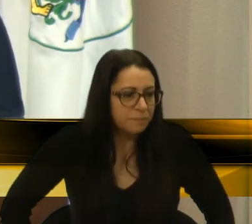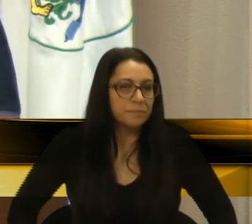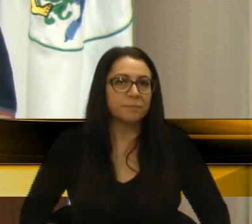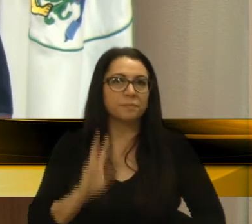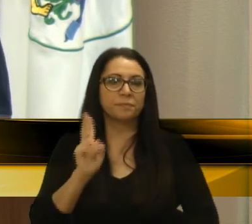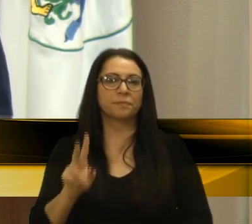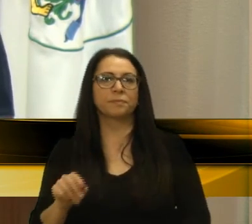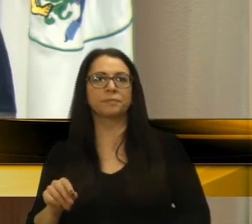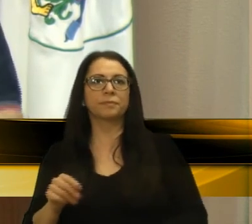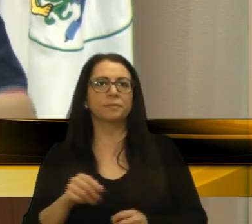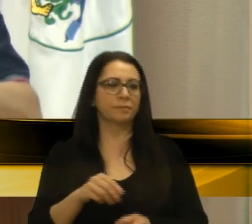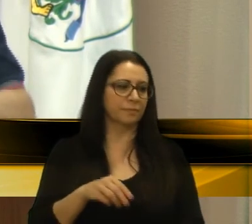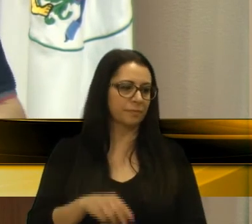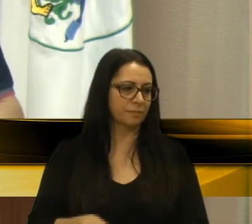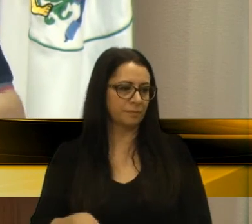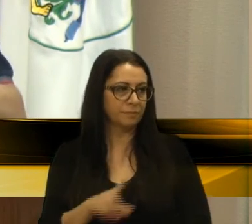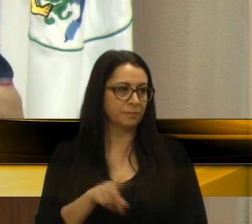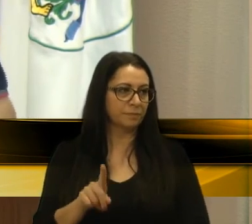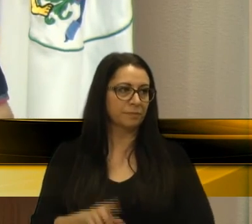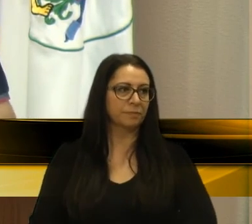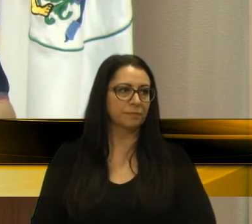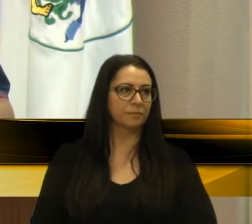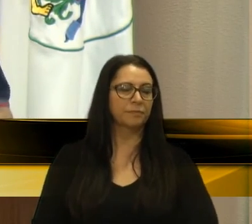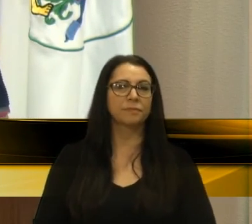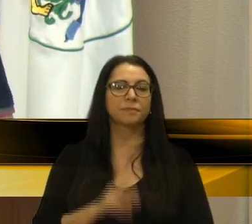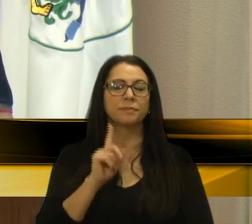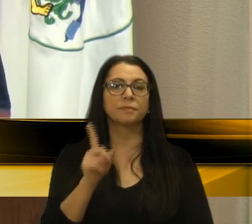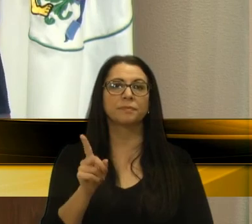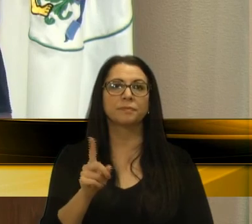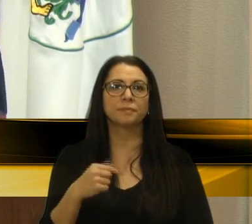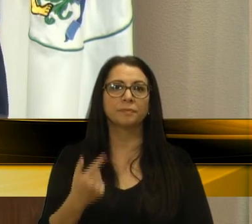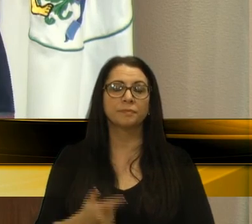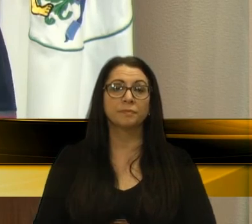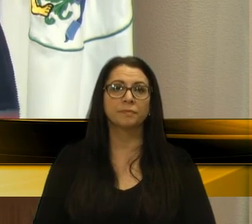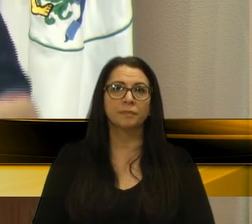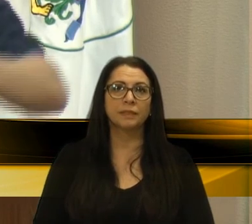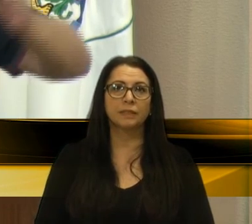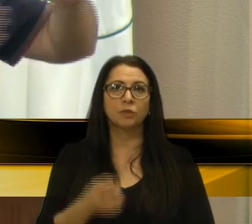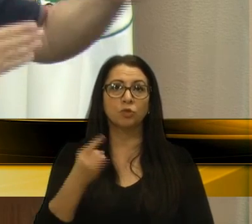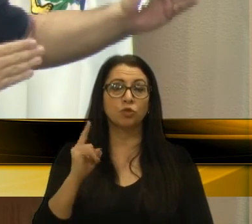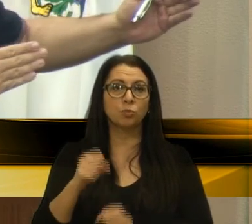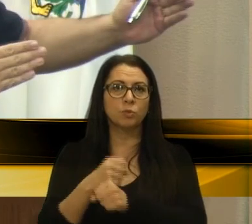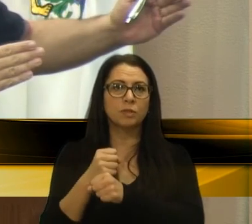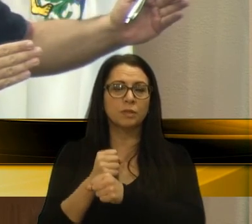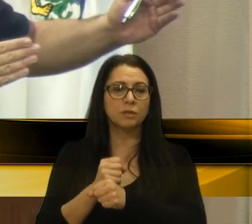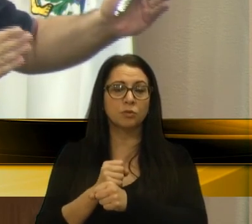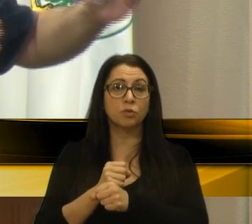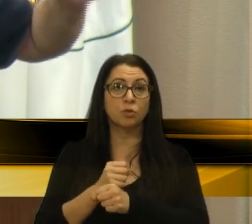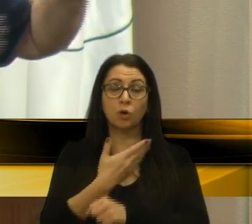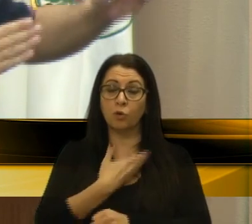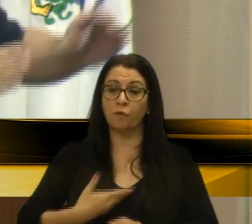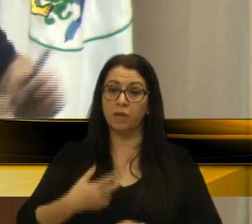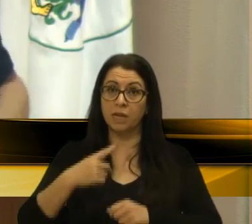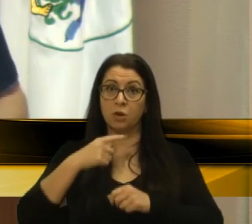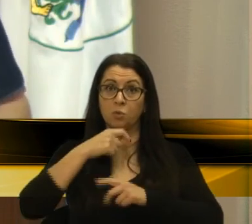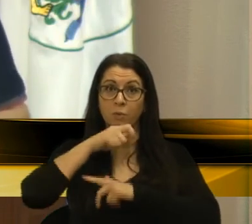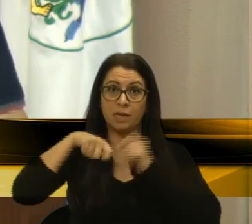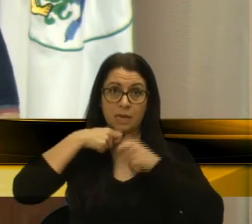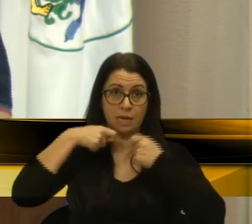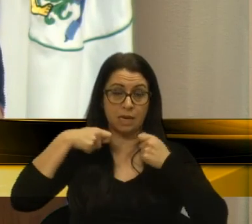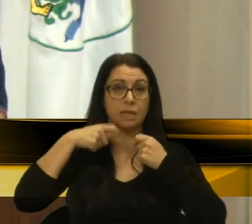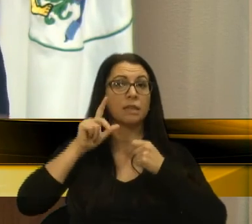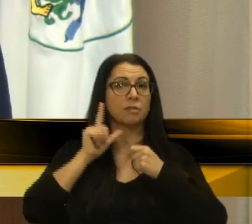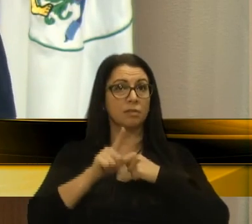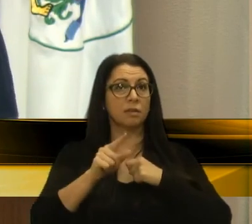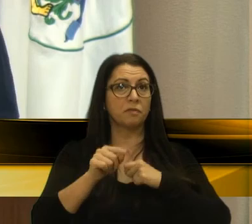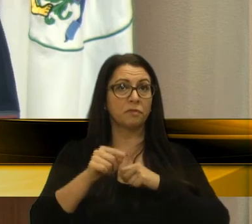Uma miséria, foi o menor valor para a consulta popular nos últimos anos. Só no governo Ieda teve um valor